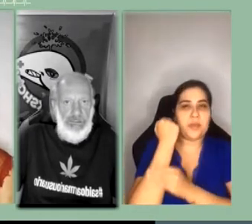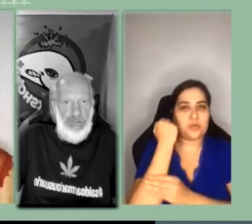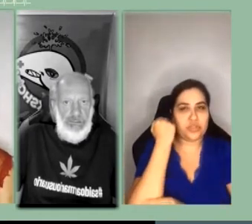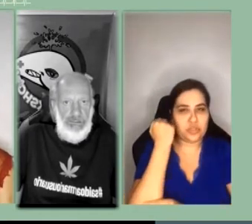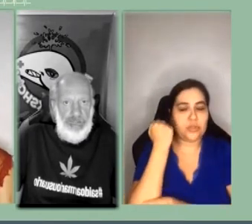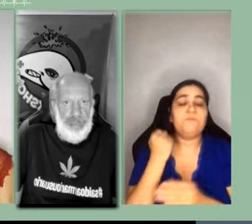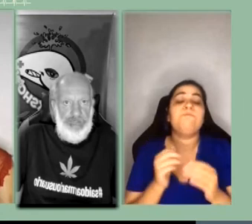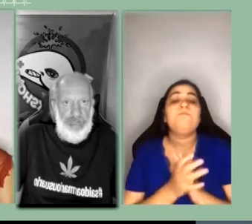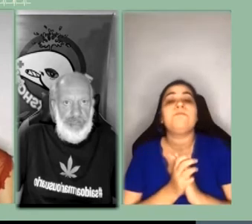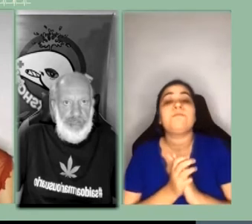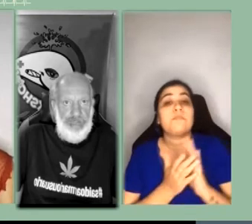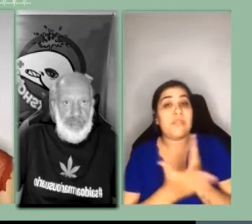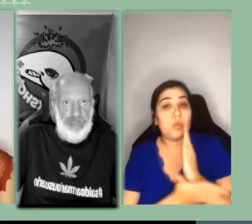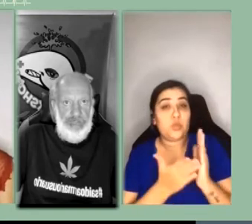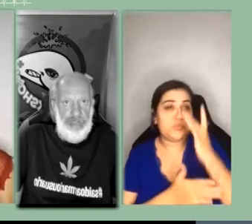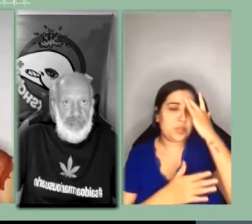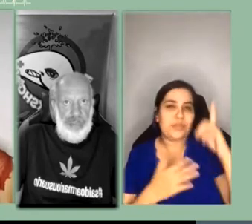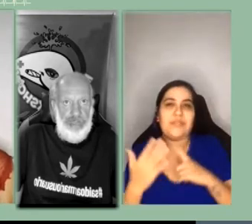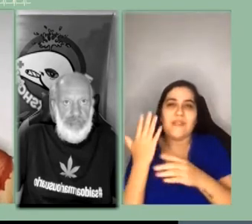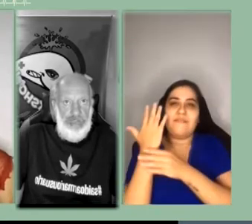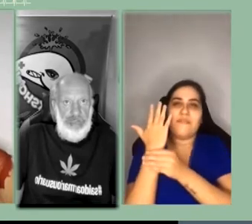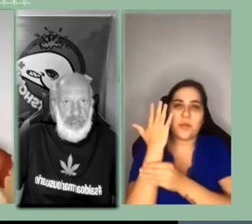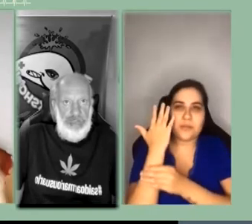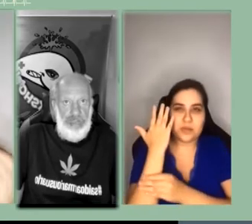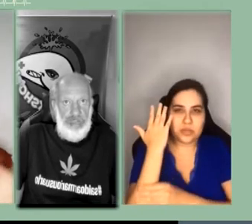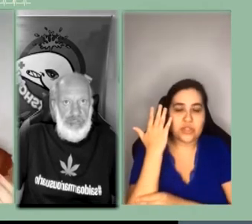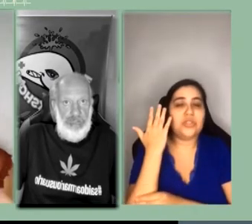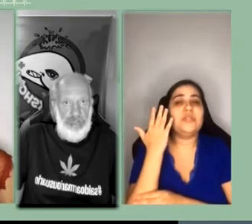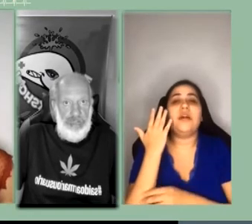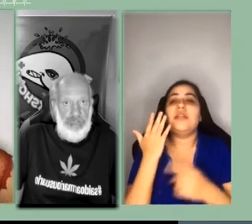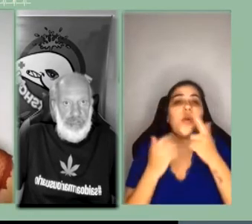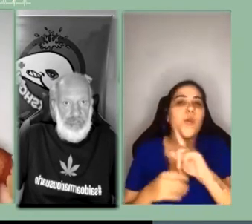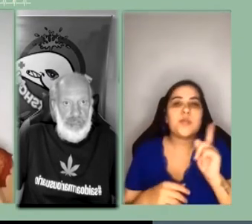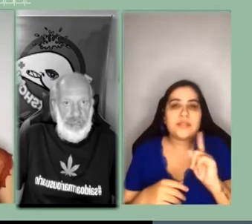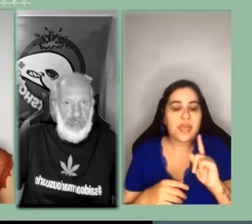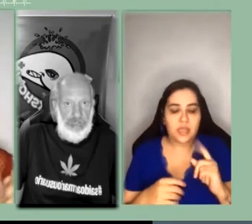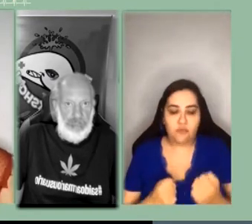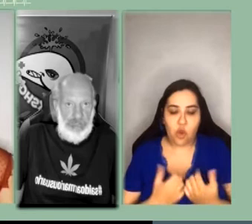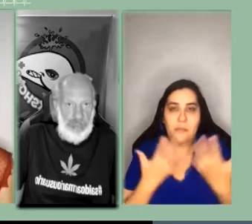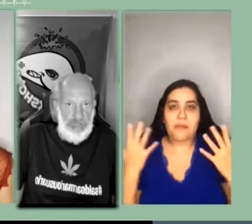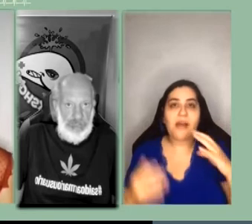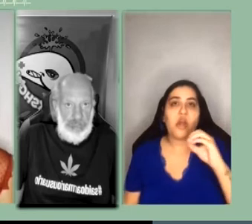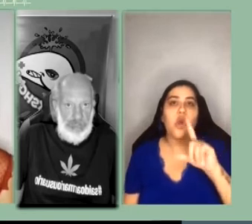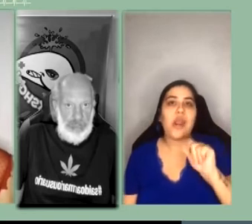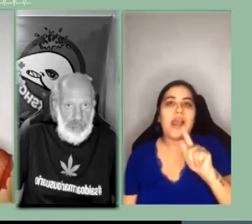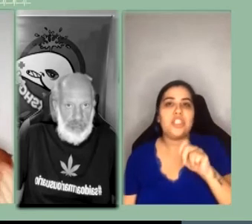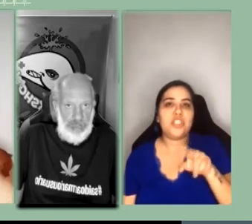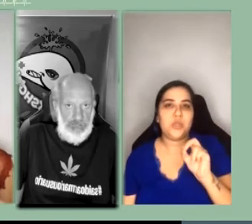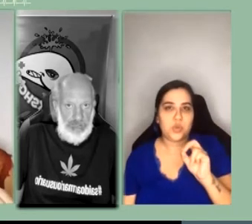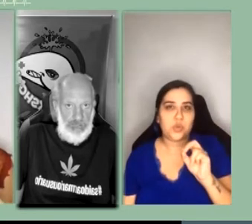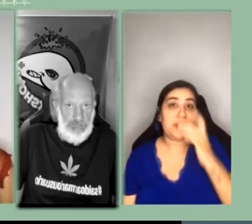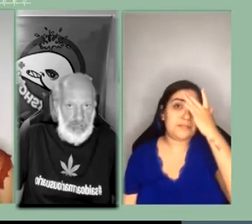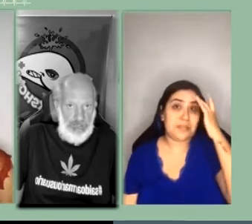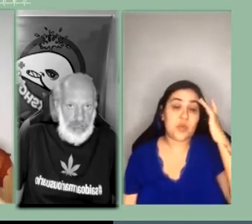alguns pacientes que têm fibromialgia não têm a formação de colágeno, porque a gente fabrica colágeno diariamente. Então, assim, quem